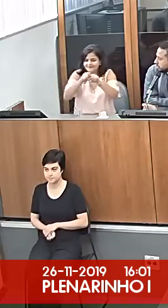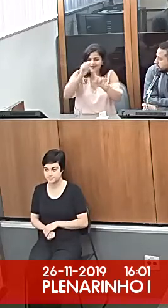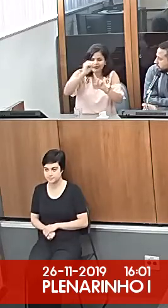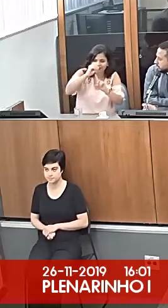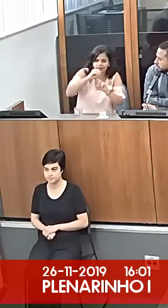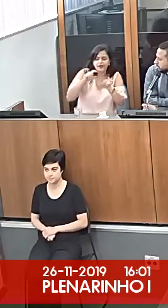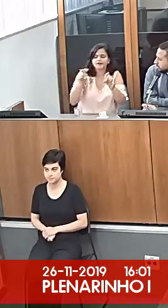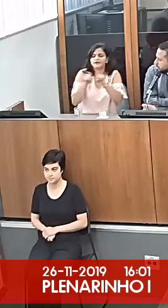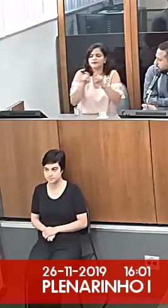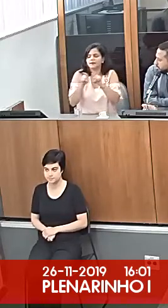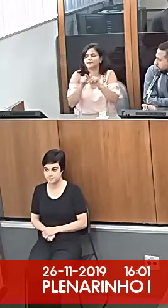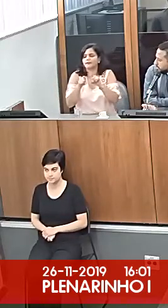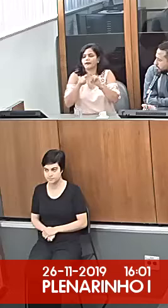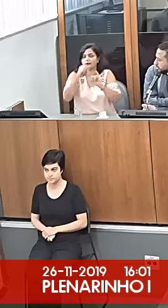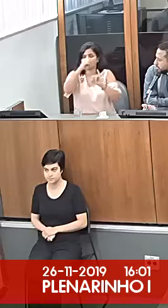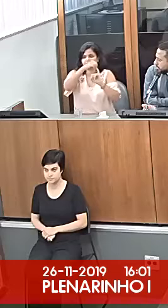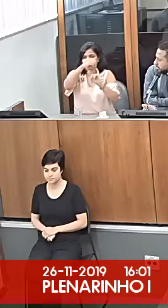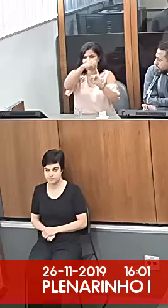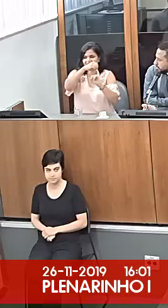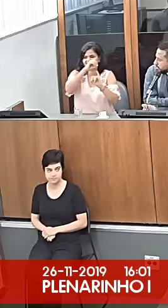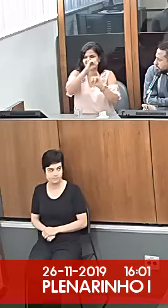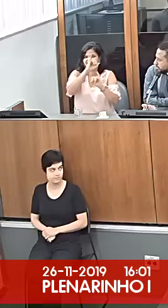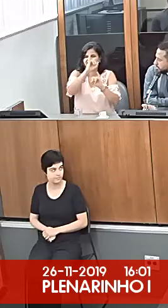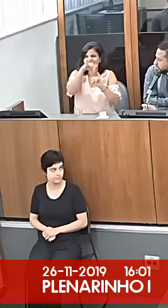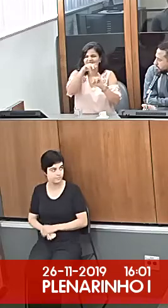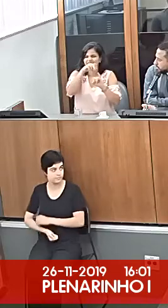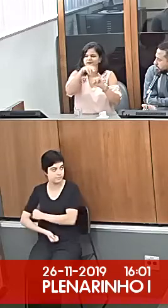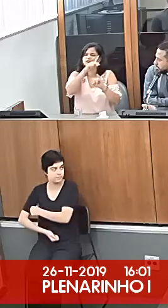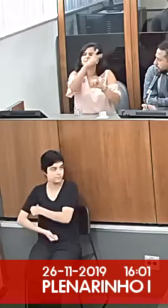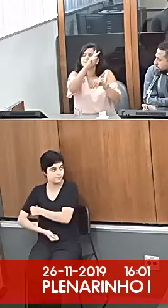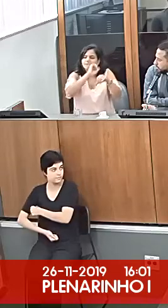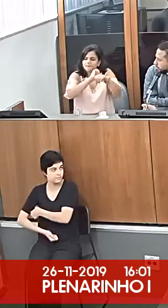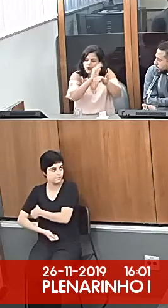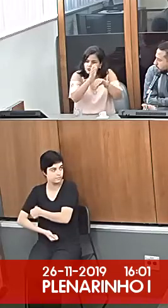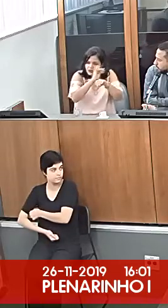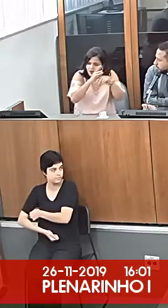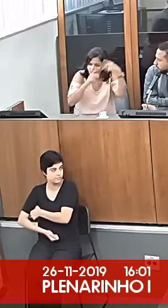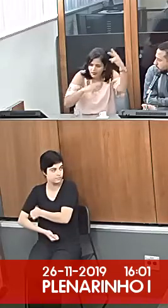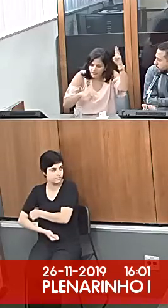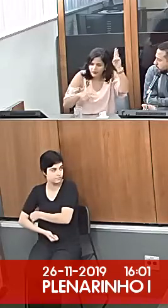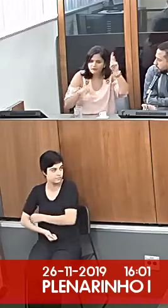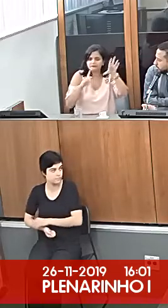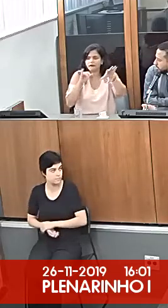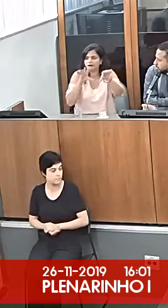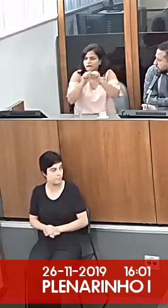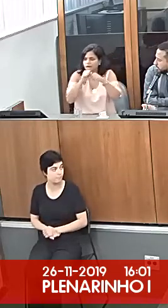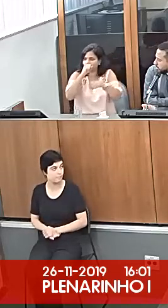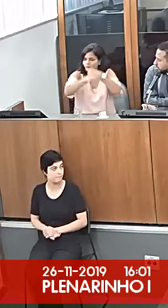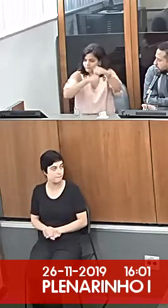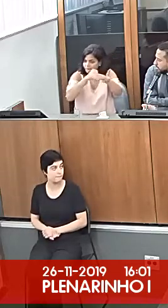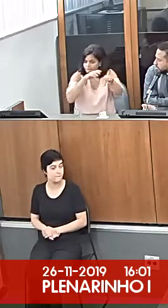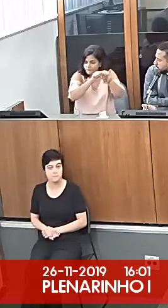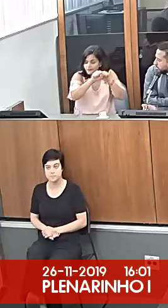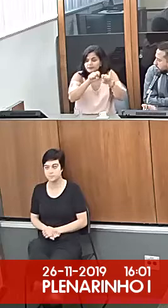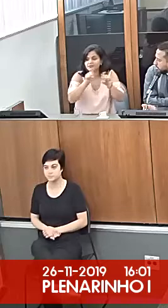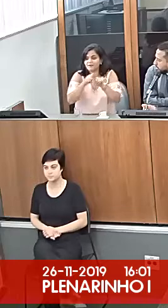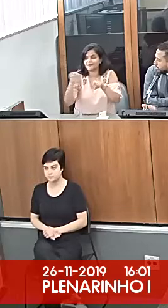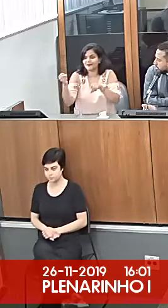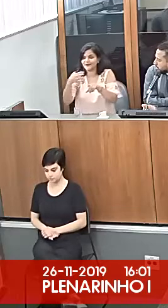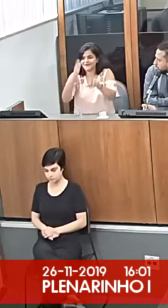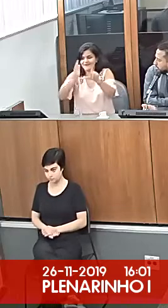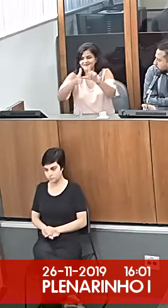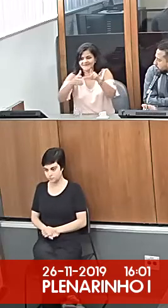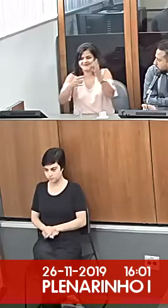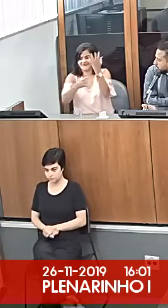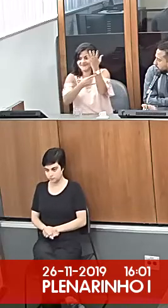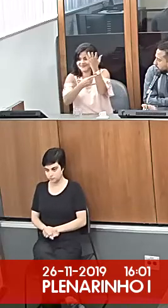2020, uma parceria entre a Universidade Federal de Santa Catarina, o Instituto Federal de Minas Gerais, Campus Ribeirão das